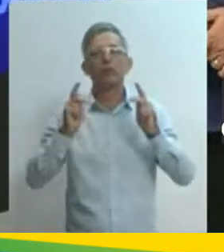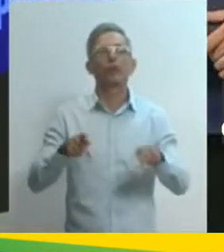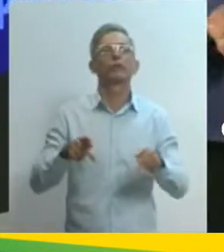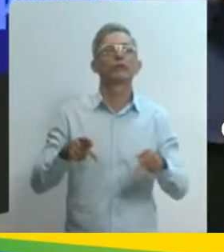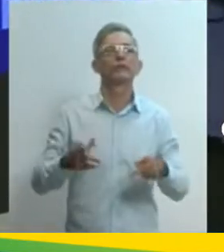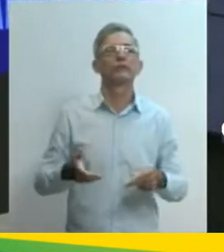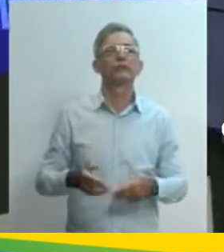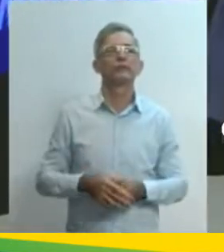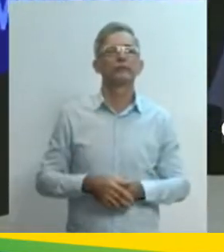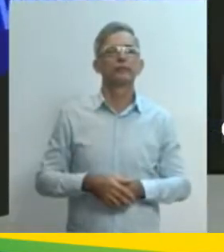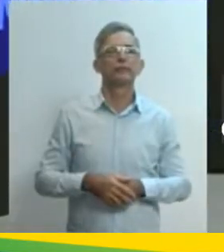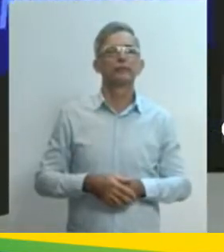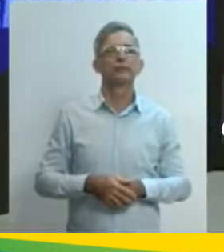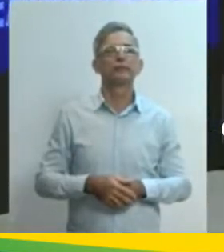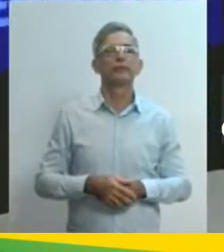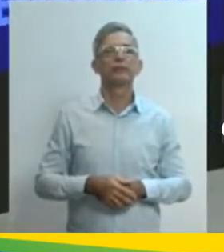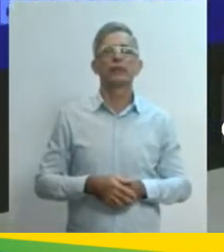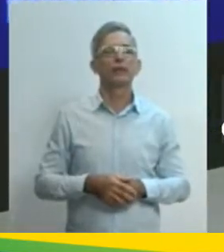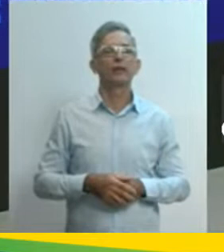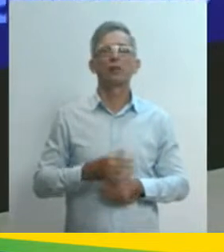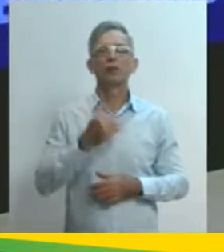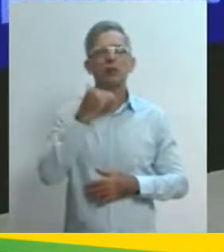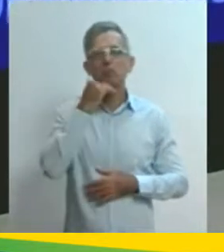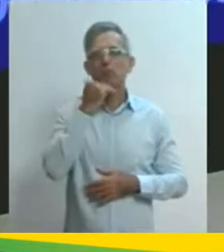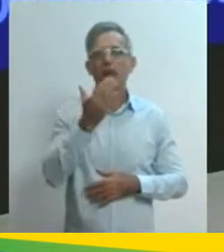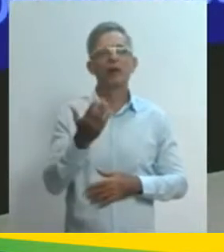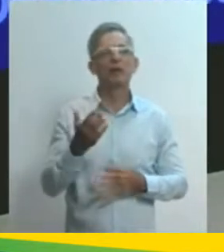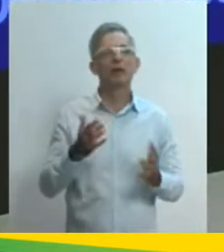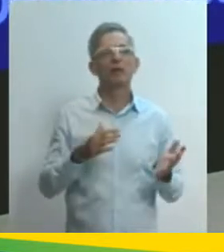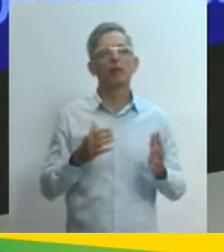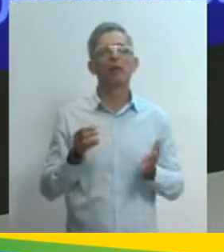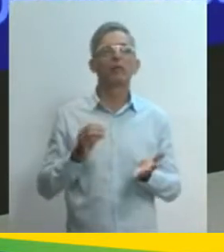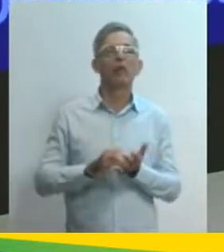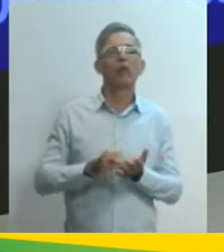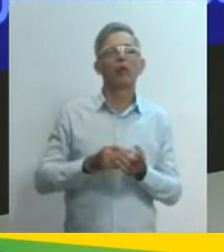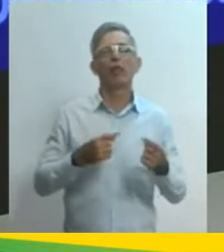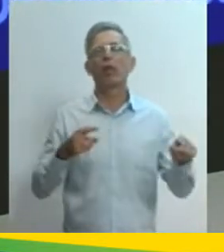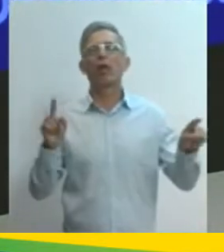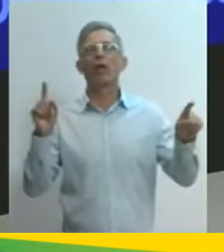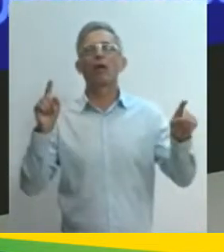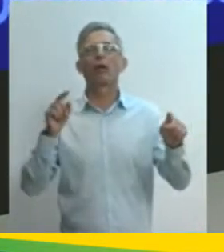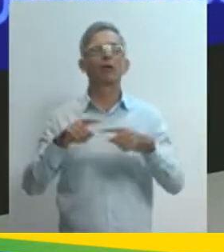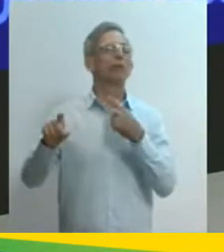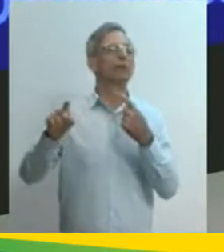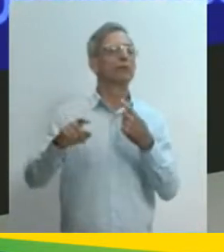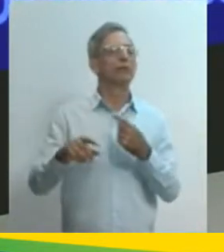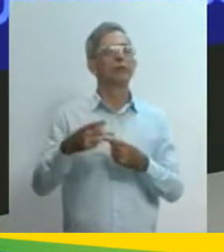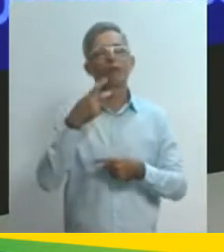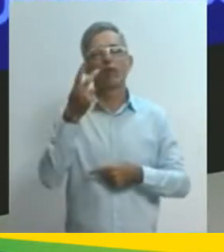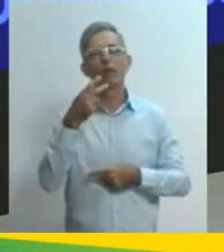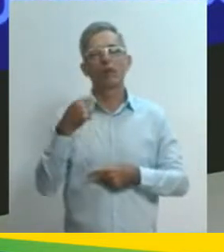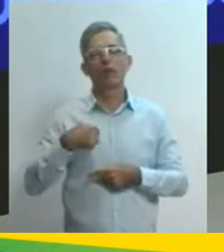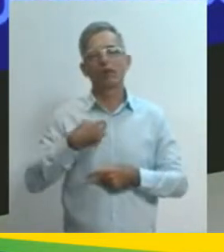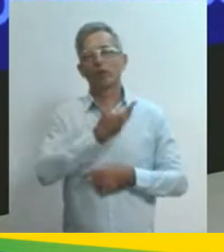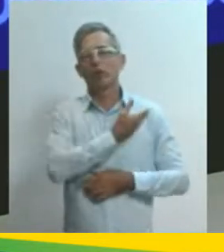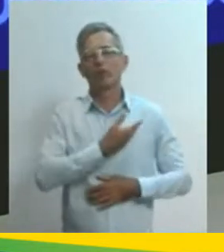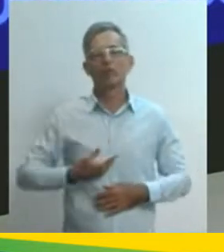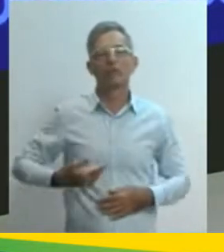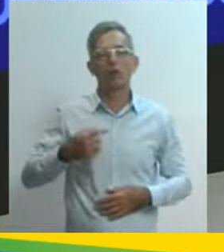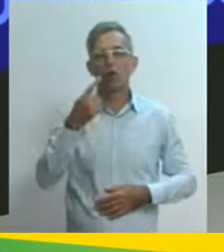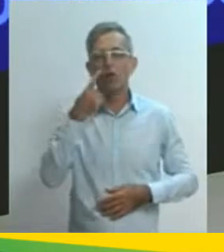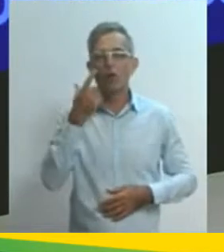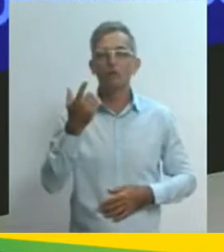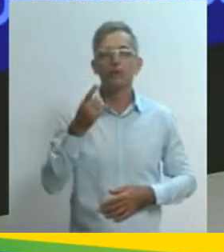Continua sem responder coloca coisas que não tem nada a ver uma com outra dizer que eu não sou do governo é só olhar o orçamento isso é